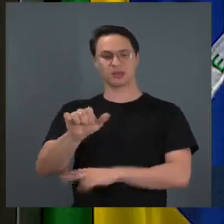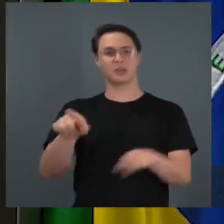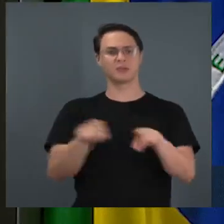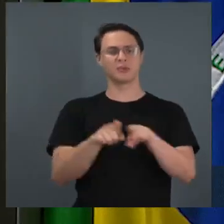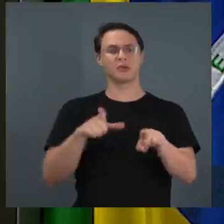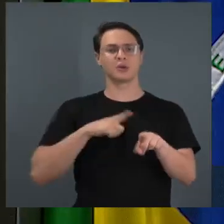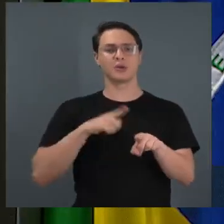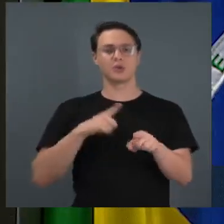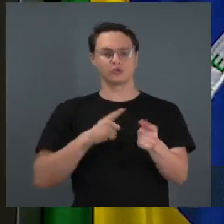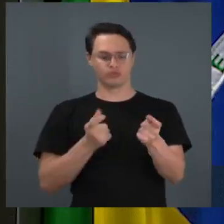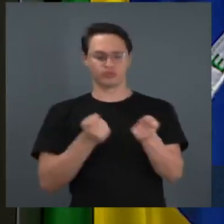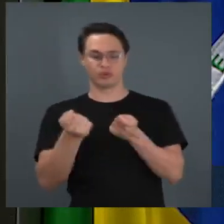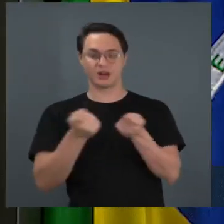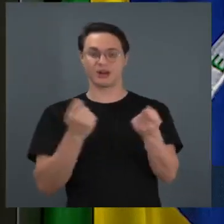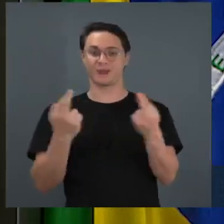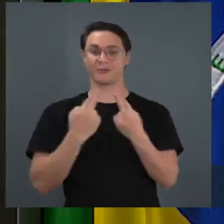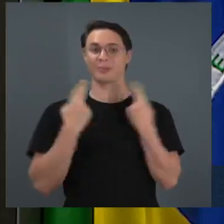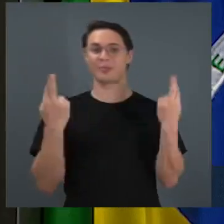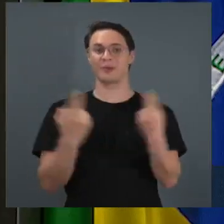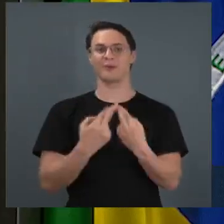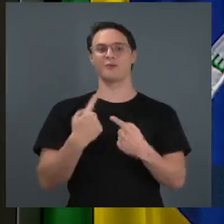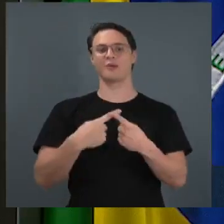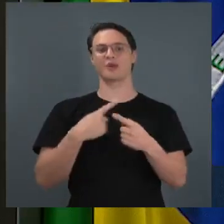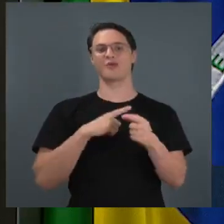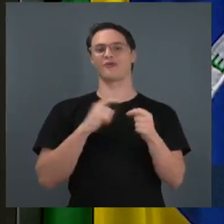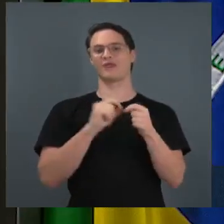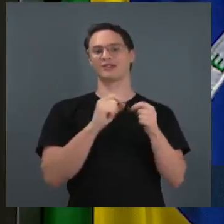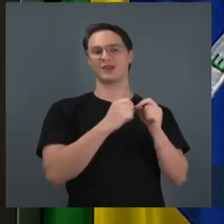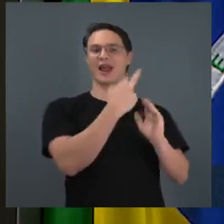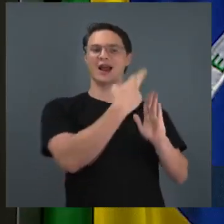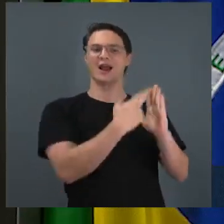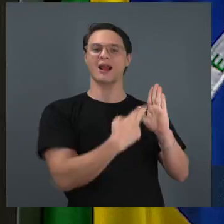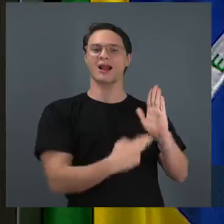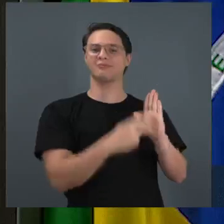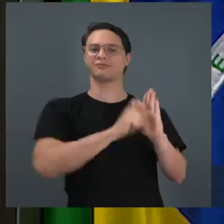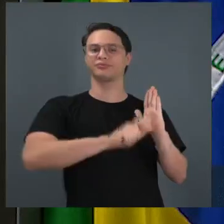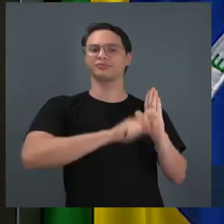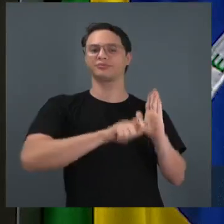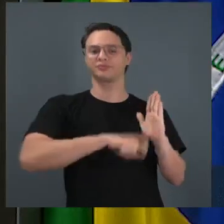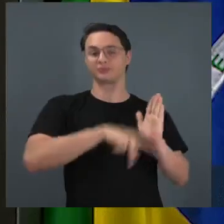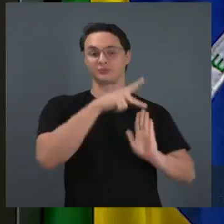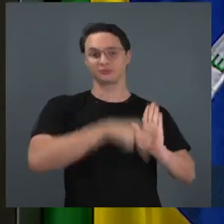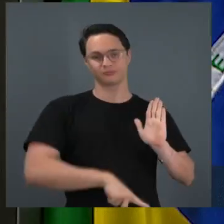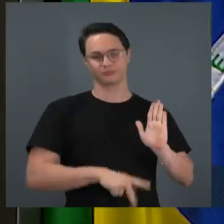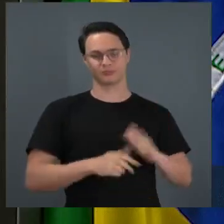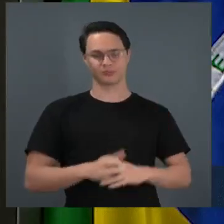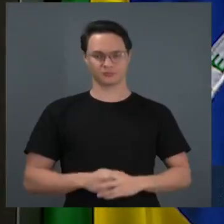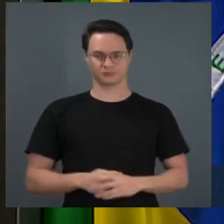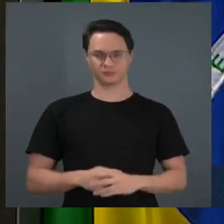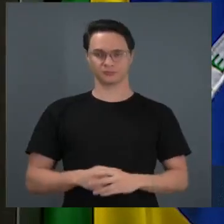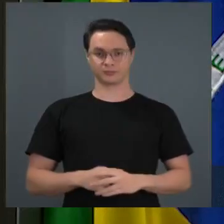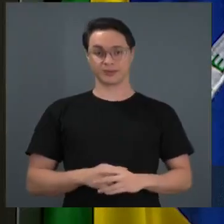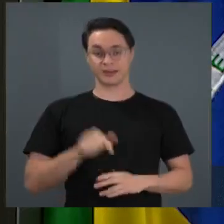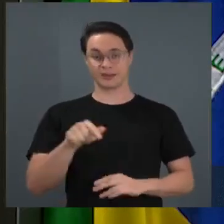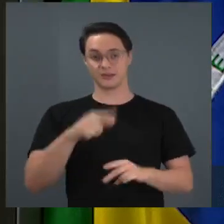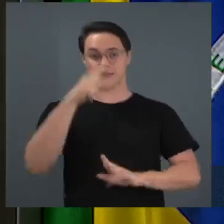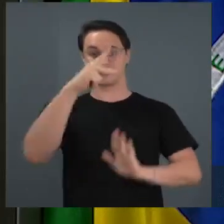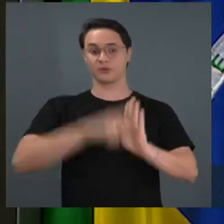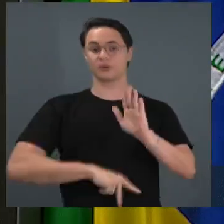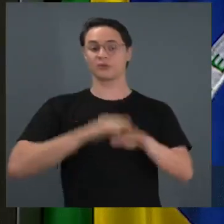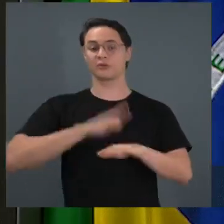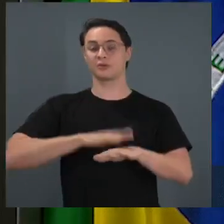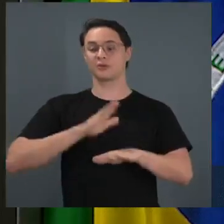a audiência, já que sou o relator desse projeto, e encaminhei o requerimento. Esse projeto é de